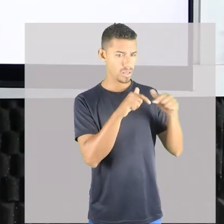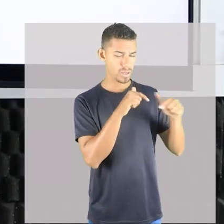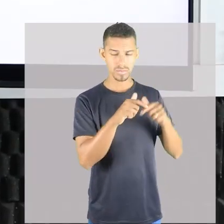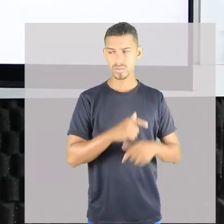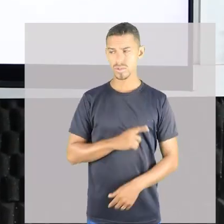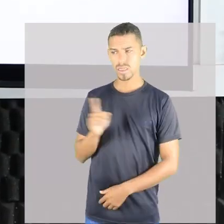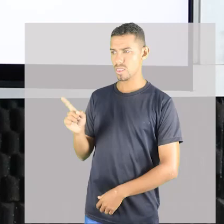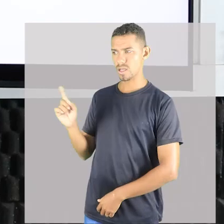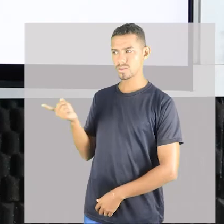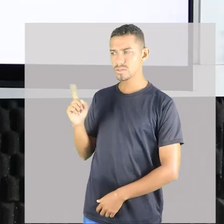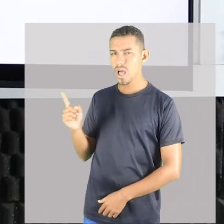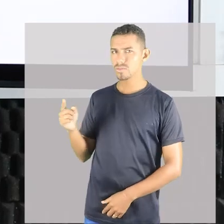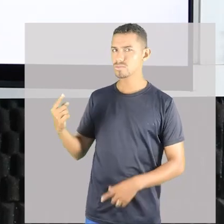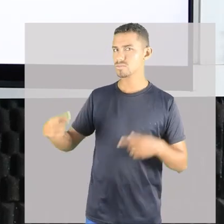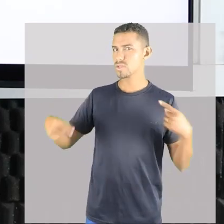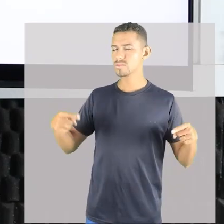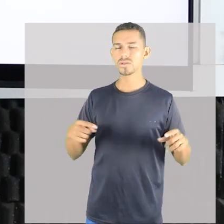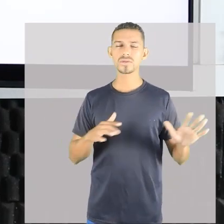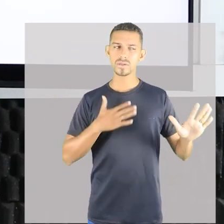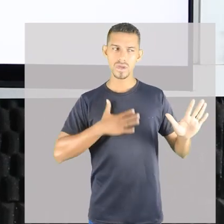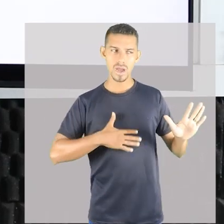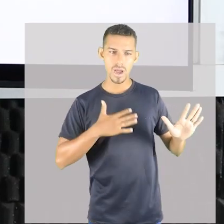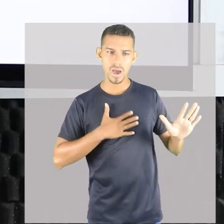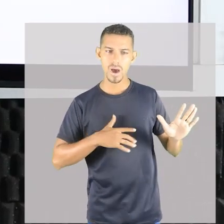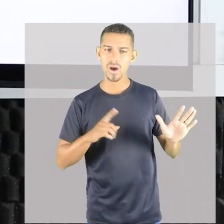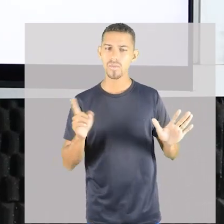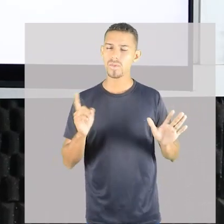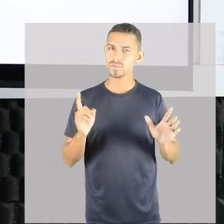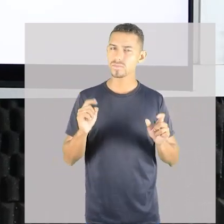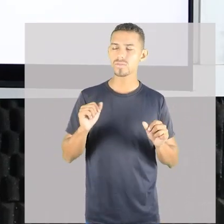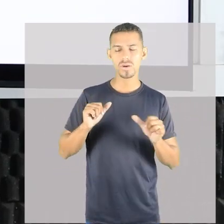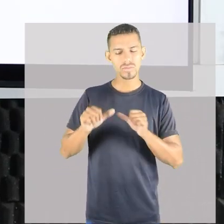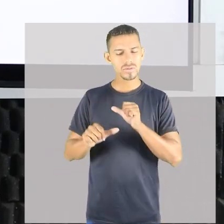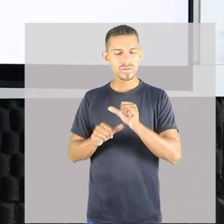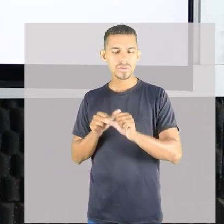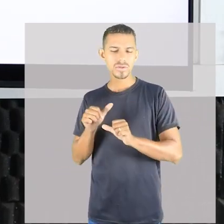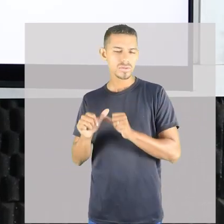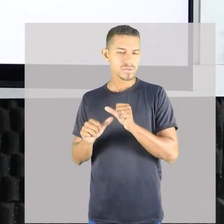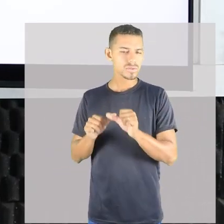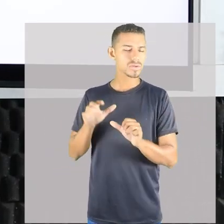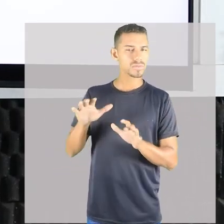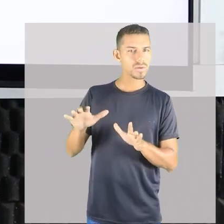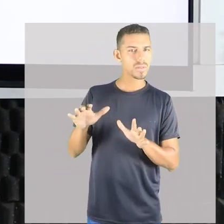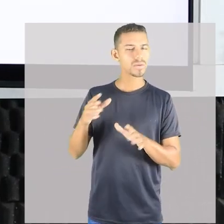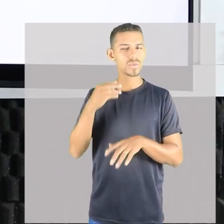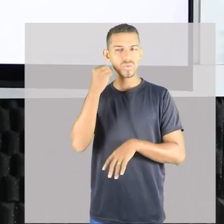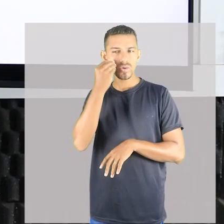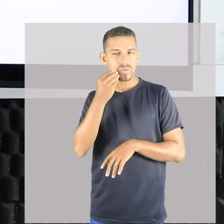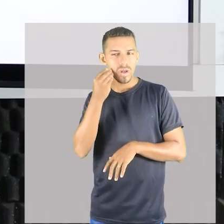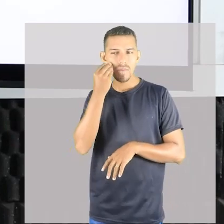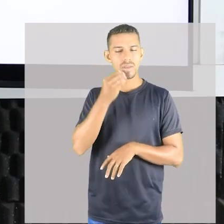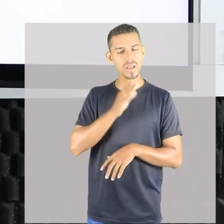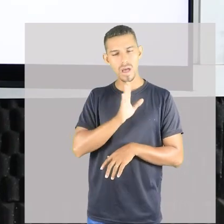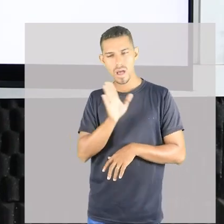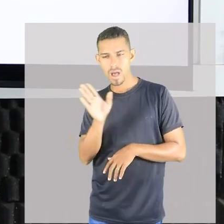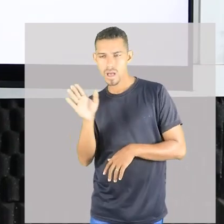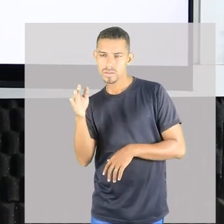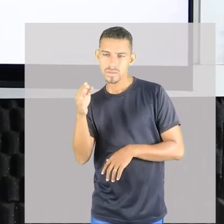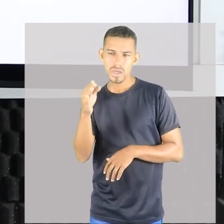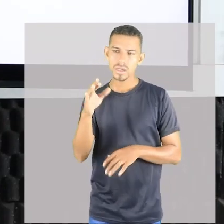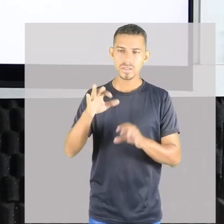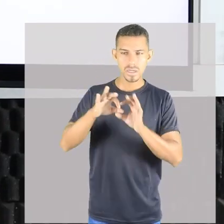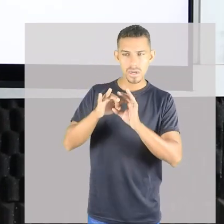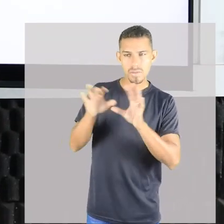não. Martov dizia, vamos com calma, né? Vamos fazer uma transição, né? Vamos experimentar, né, esse